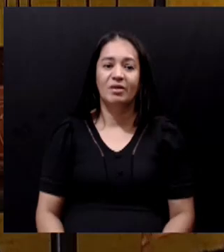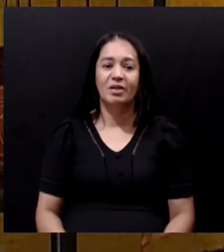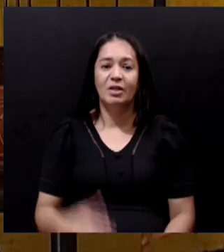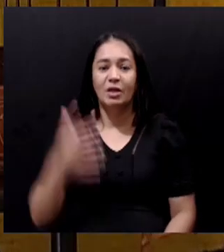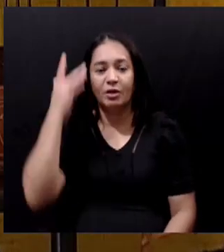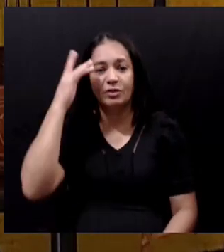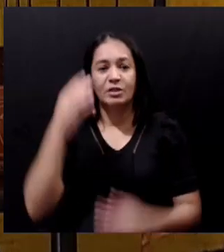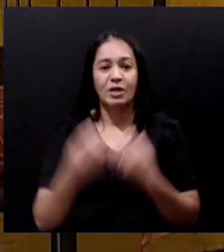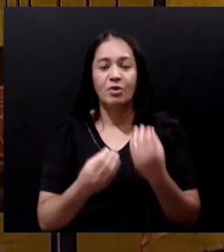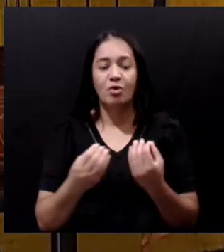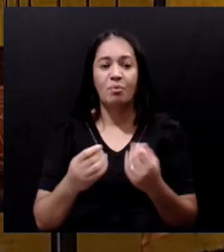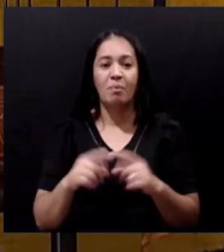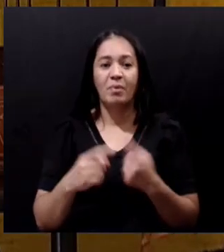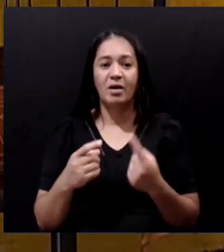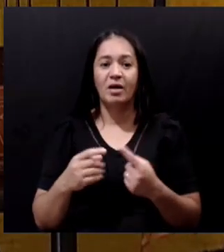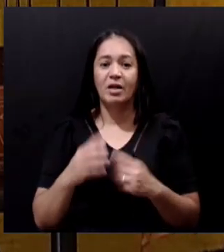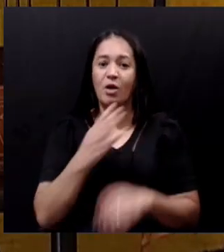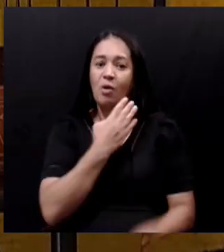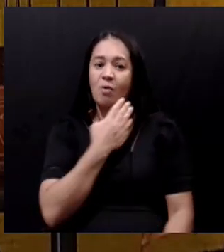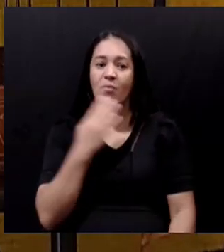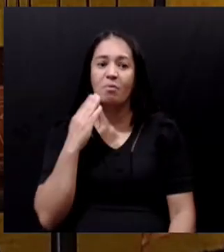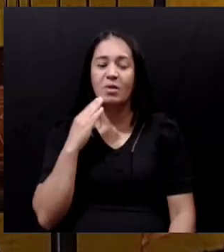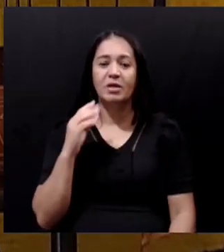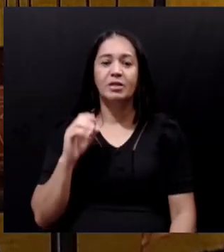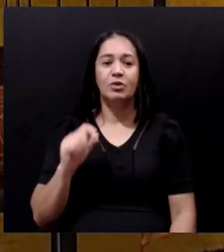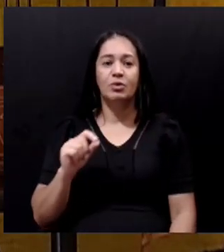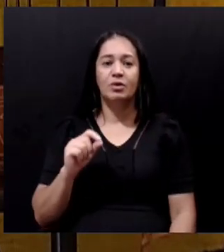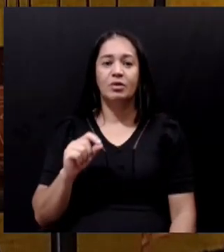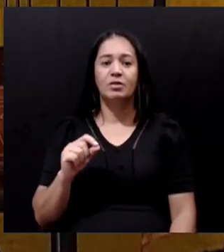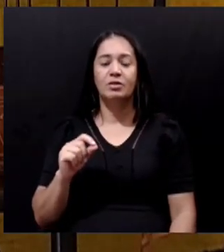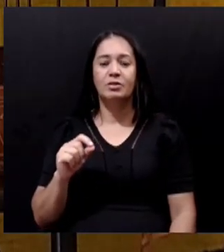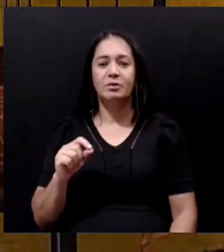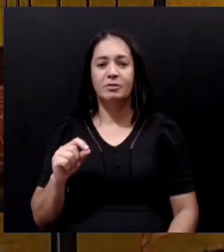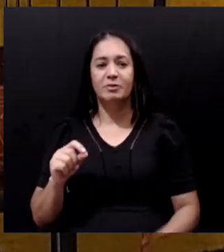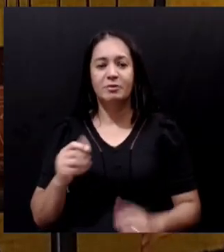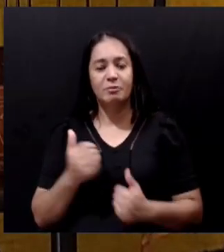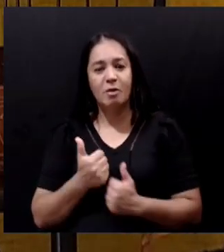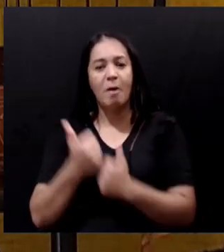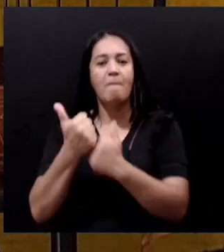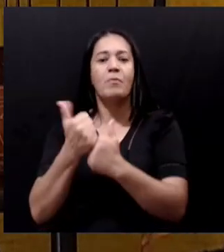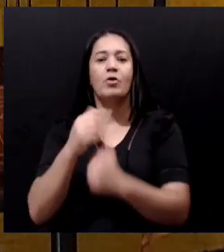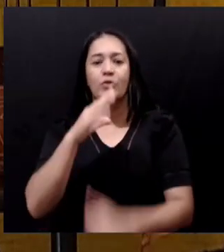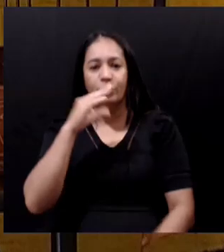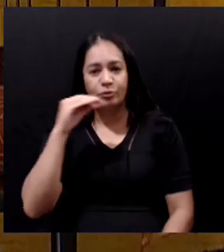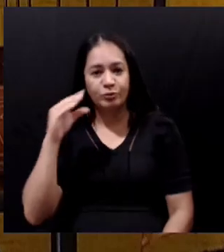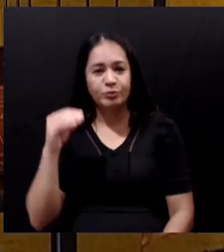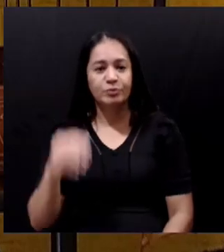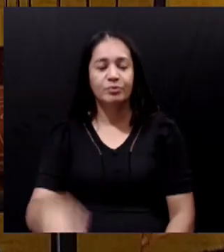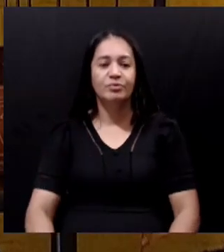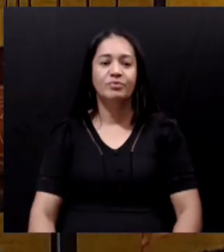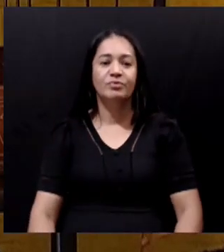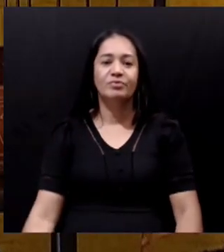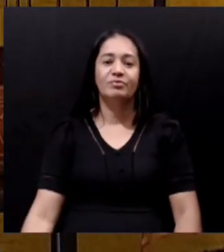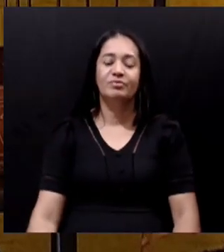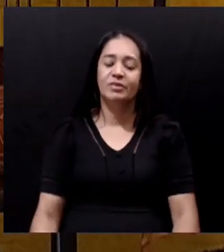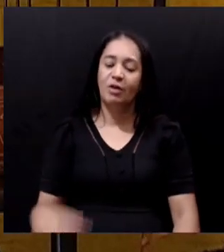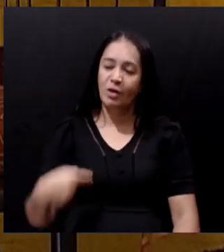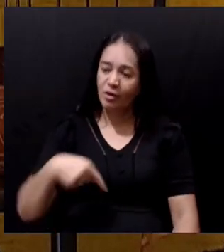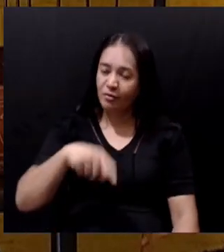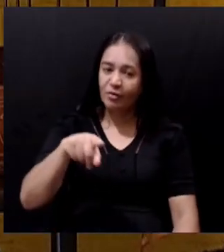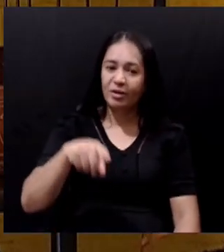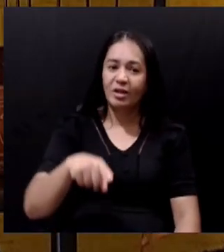mas foi um bar que segurou as pontas, não desamparou, né, os funcionários. E aí o Jefferson foi lá, e quando chegou lá,